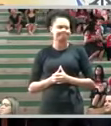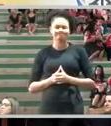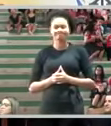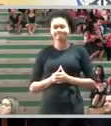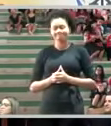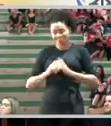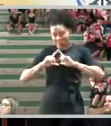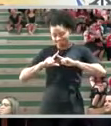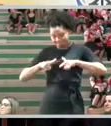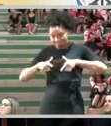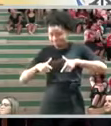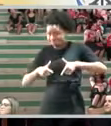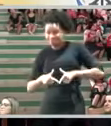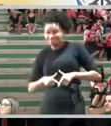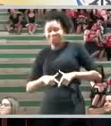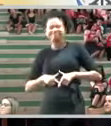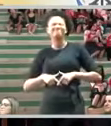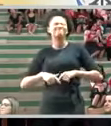Israel foi ferido.